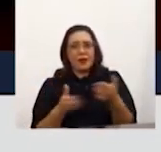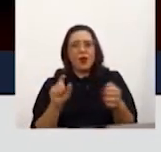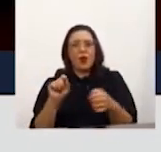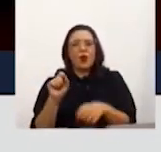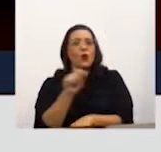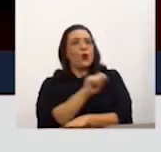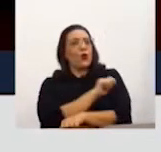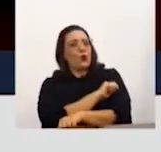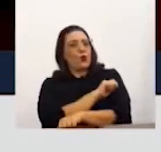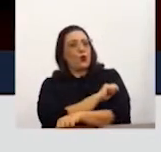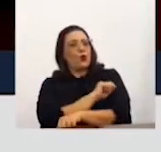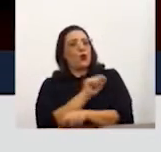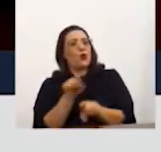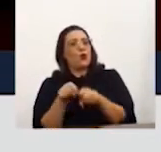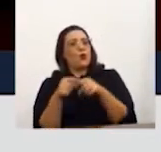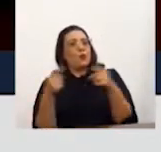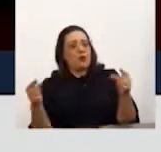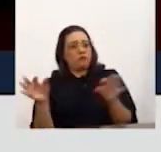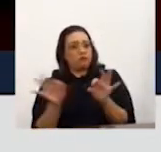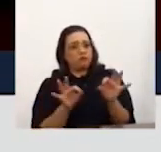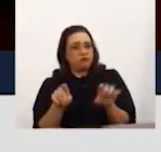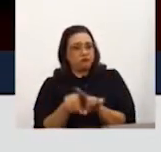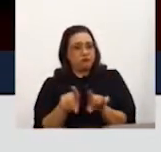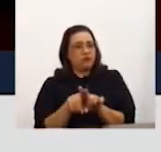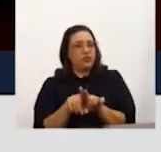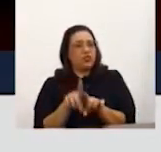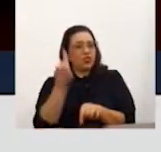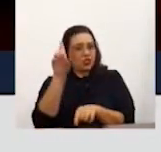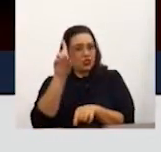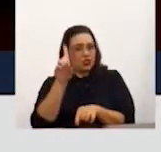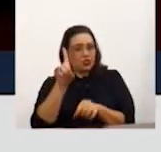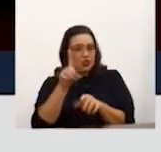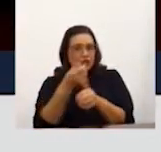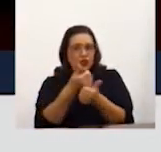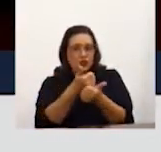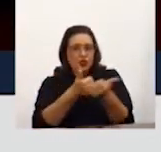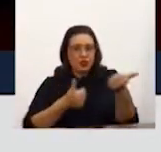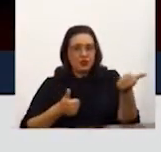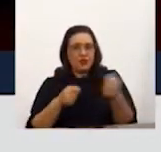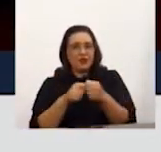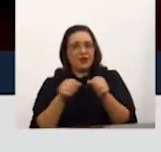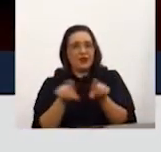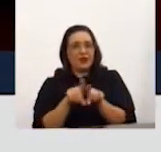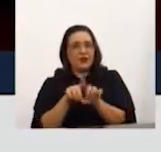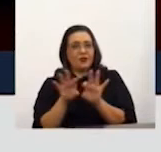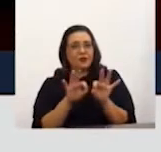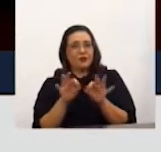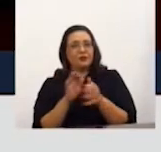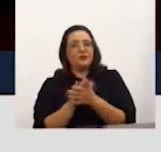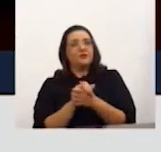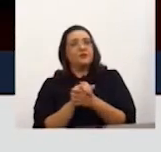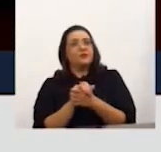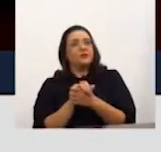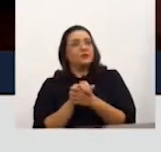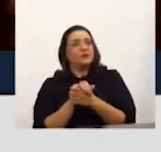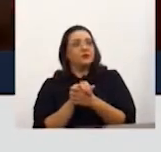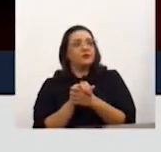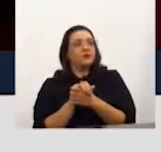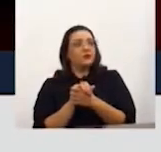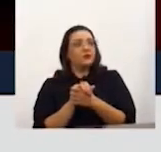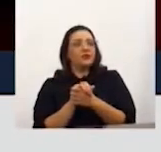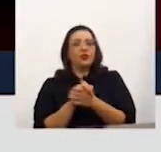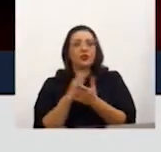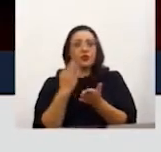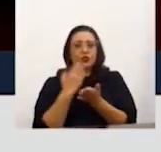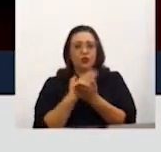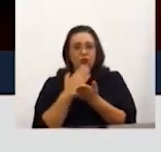portas, mas através de uma ação da diretoria, foi possível, diminuindo as